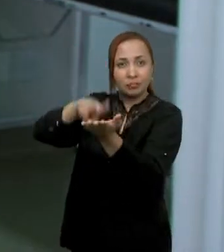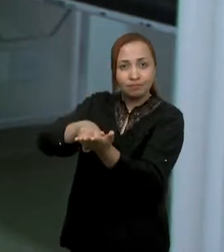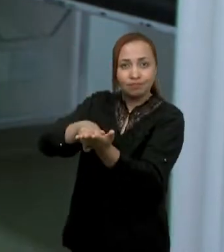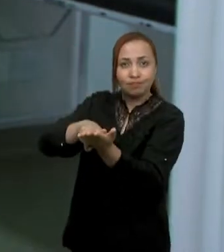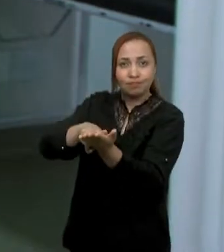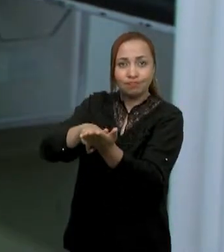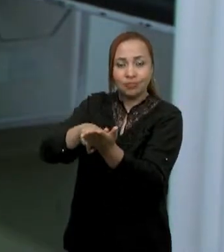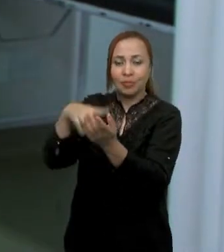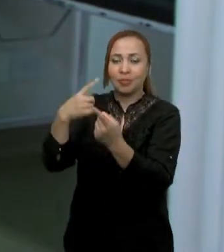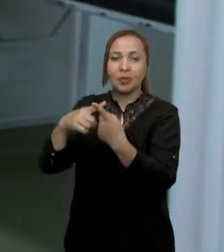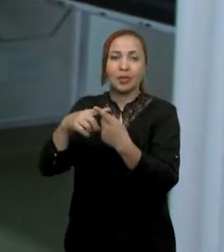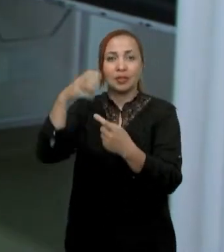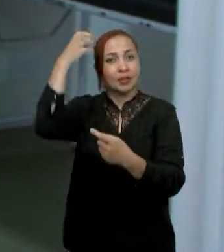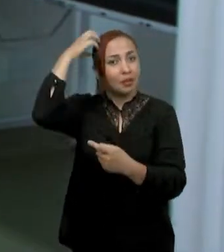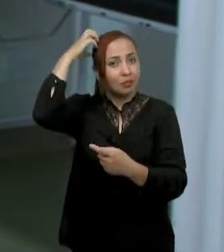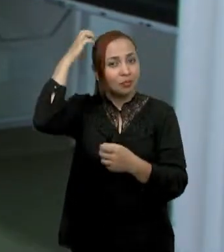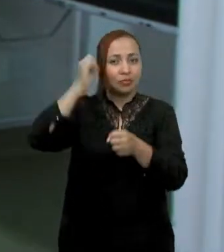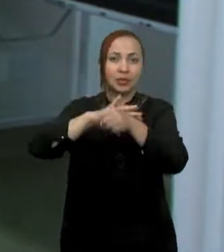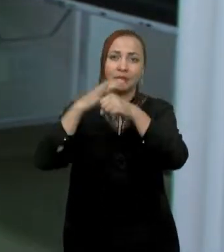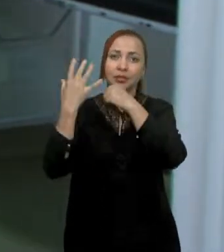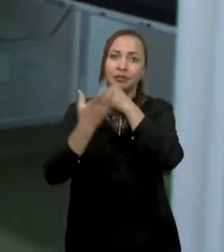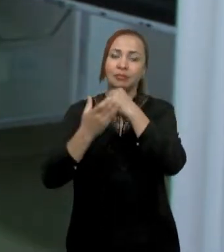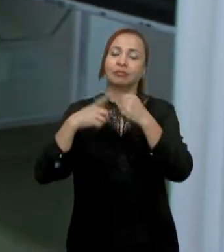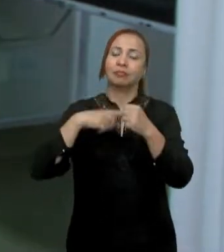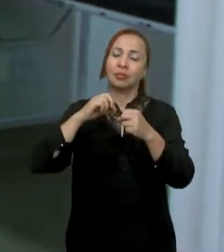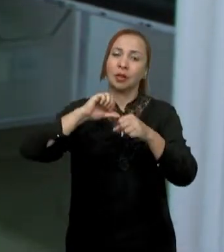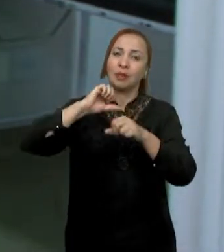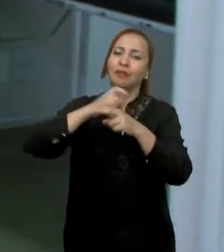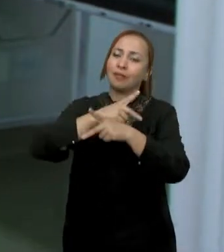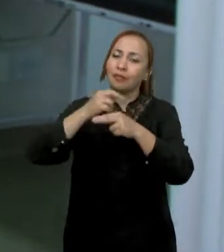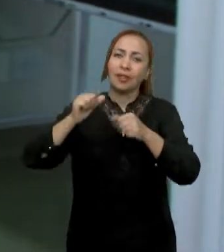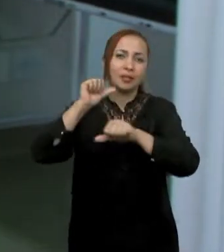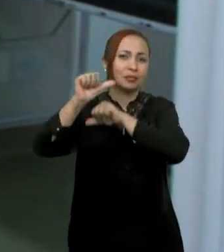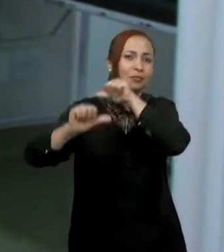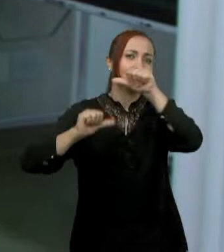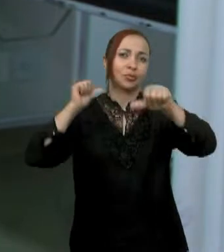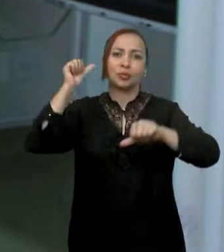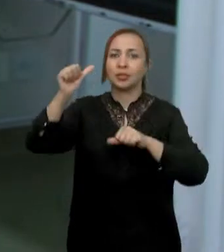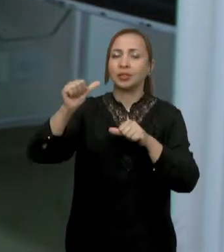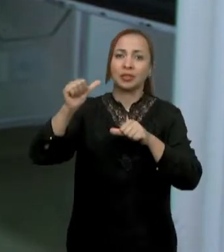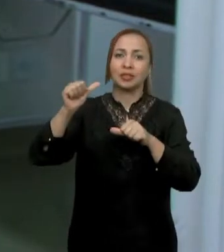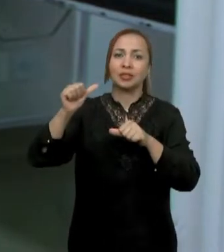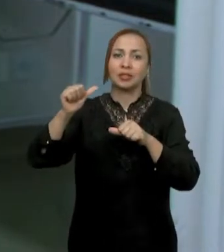das sequelas da Covid, né, eles apresentam uma série de alterações, que são